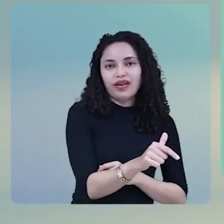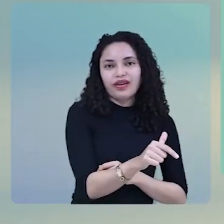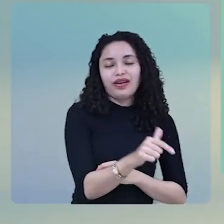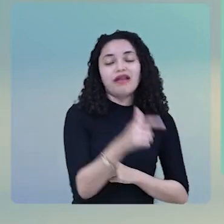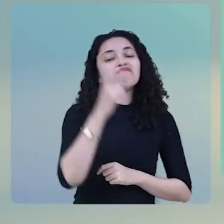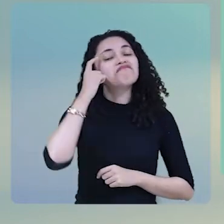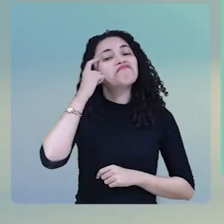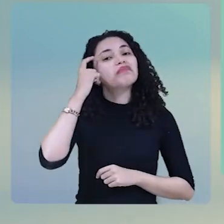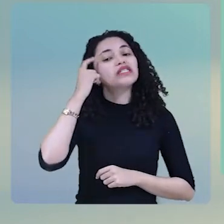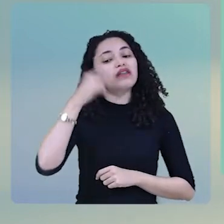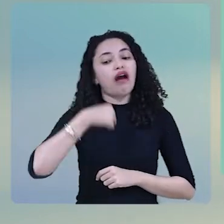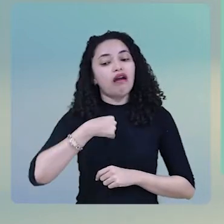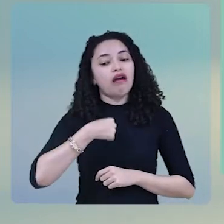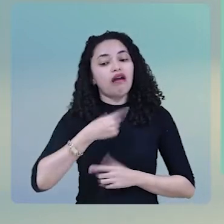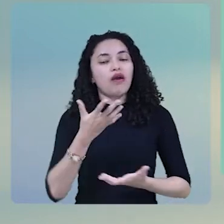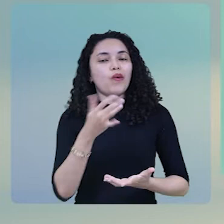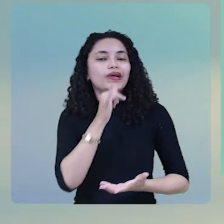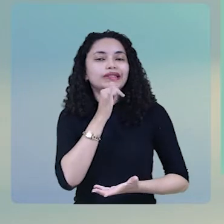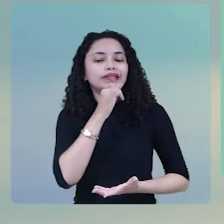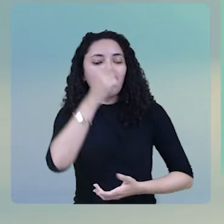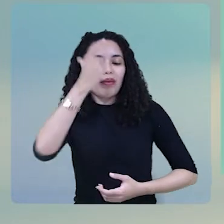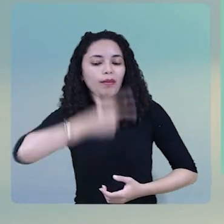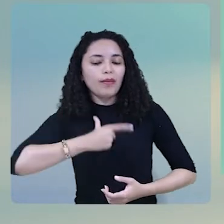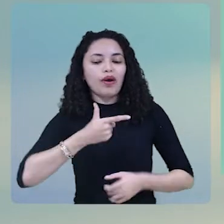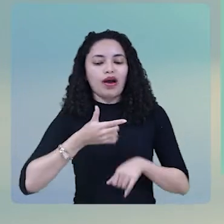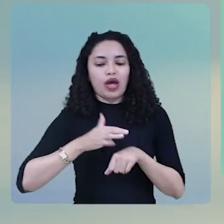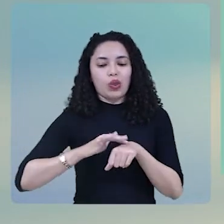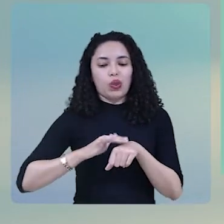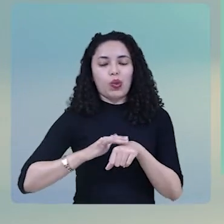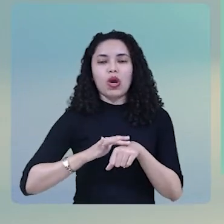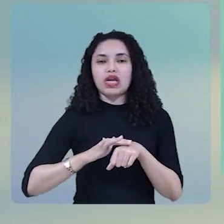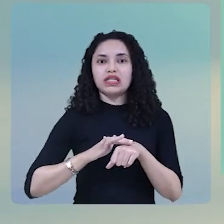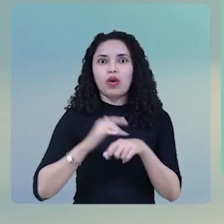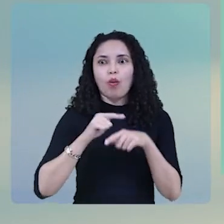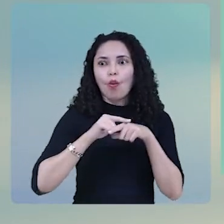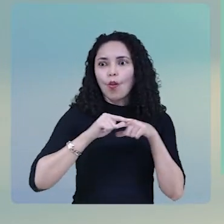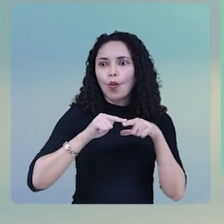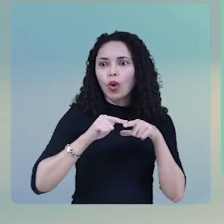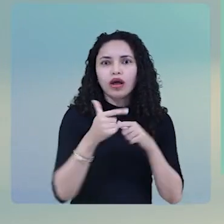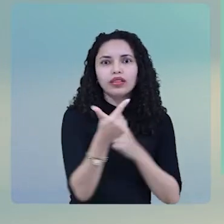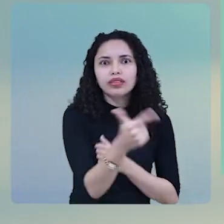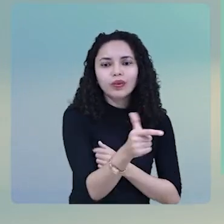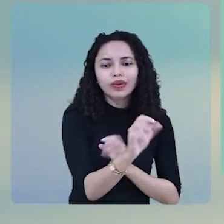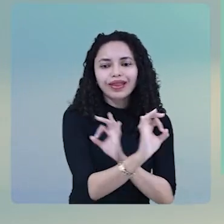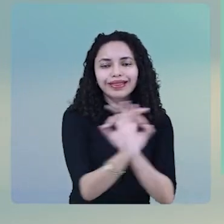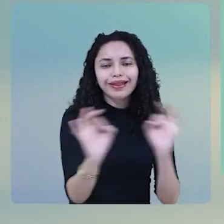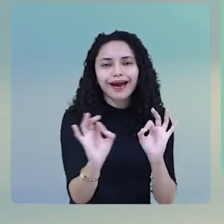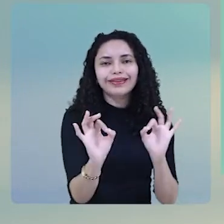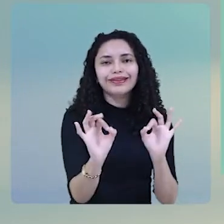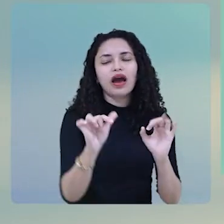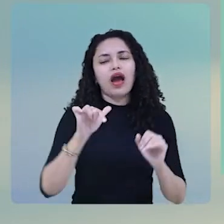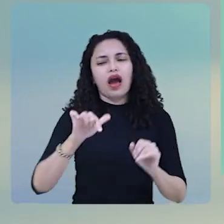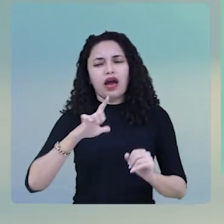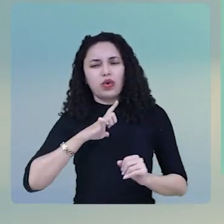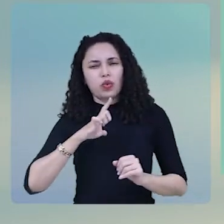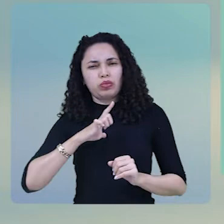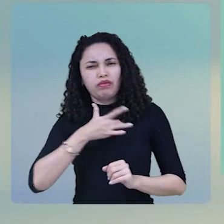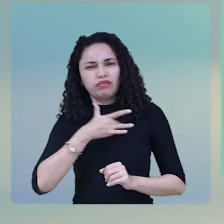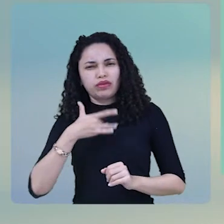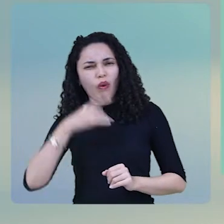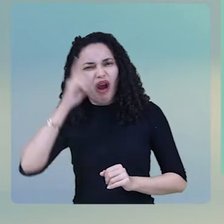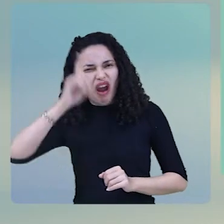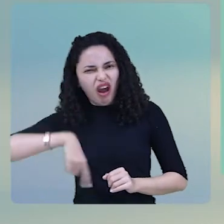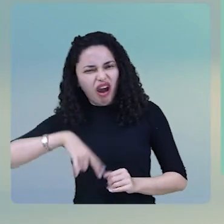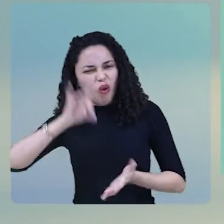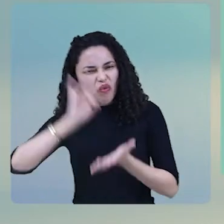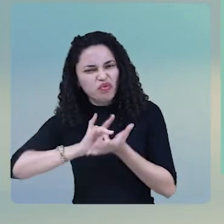nenhuma comorbidade, nenhuma doença? Será que eu tenho saúde? Ou será que a saúde é muito